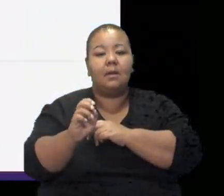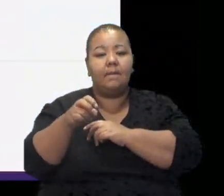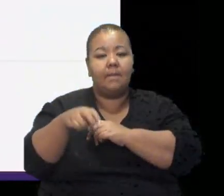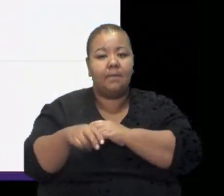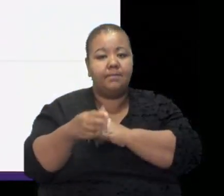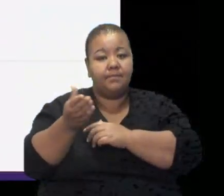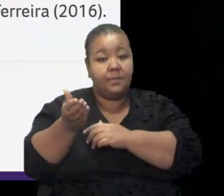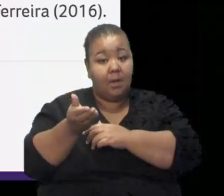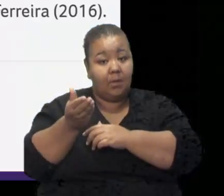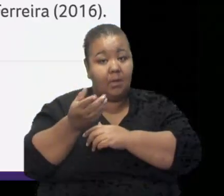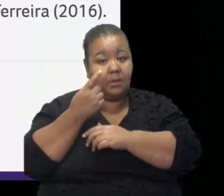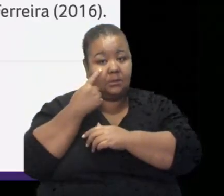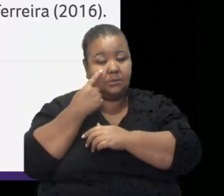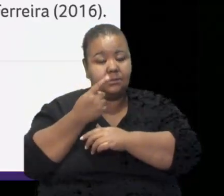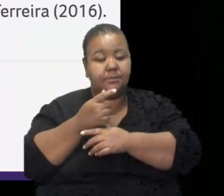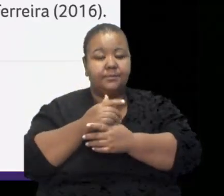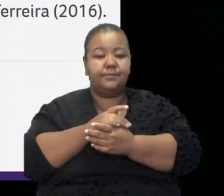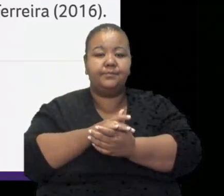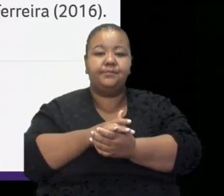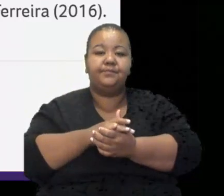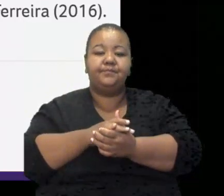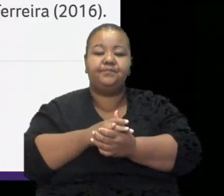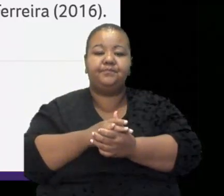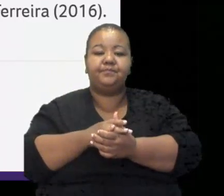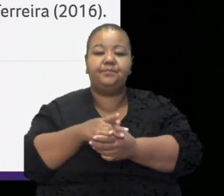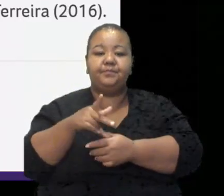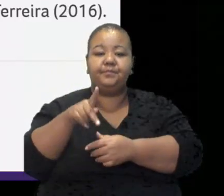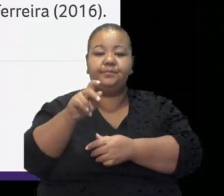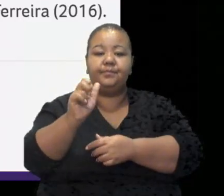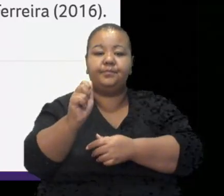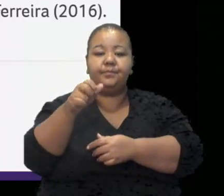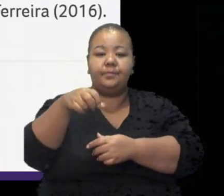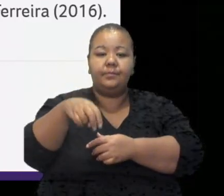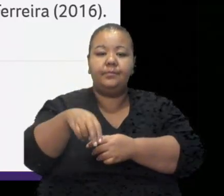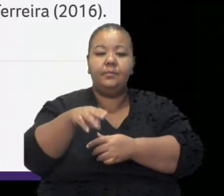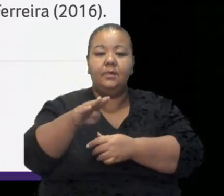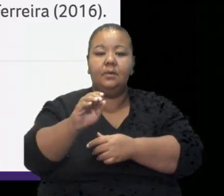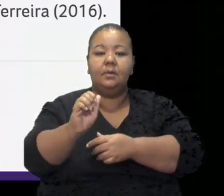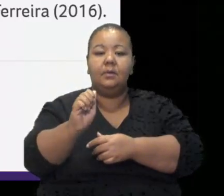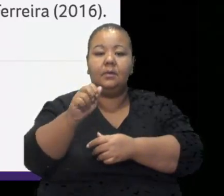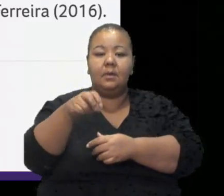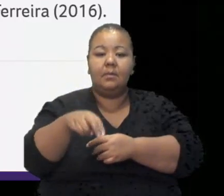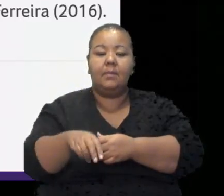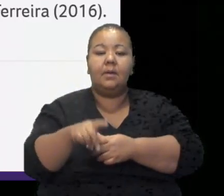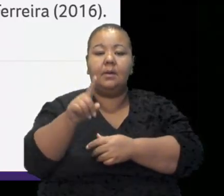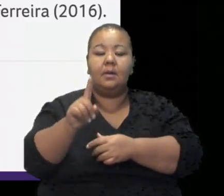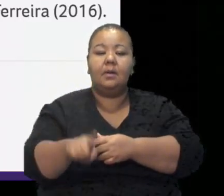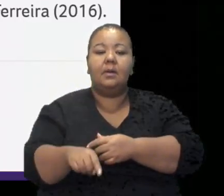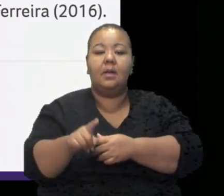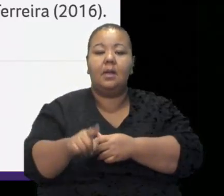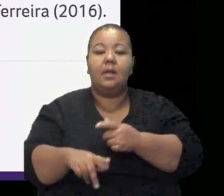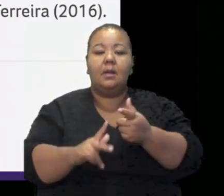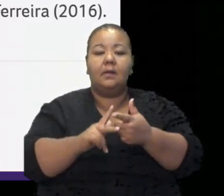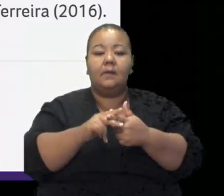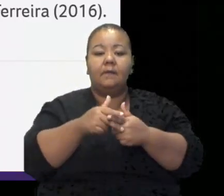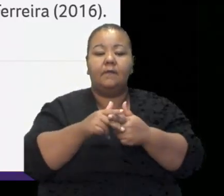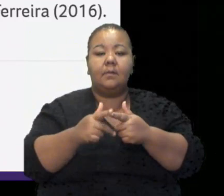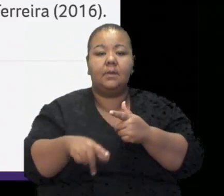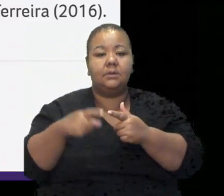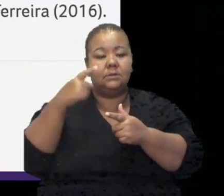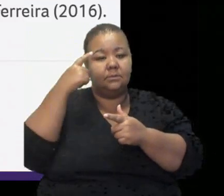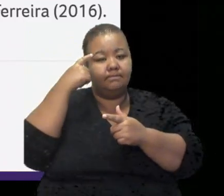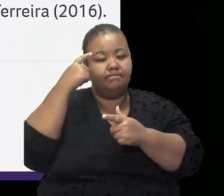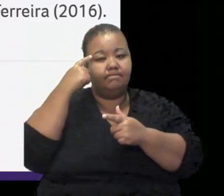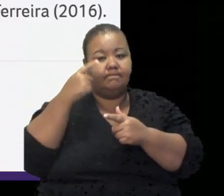você agora. Olha lá, o Kanban é uma ferramenta, né, responsável pela sincronização do